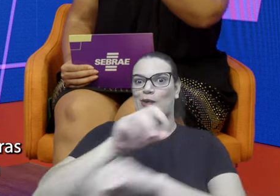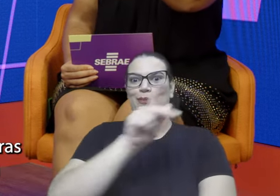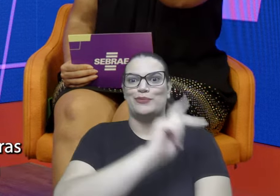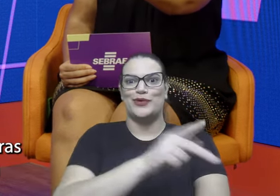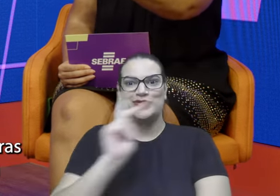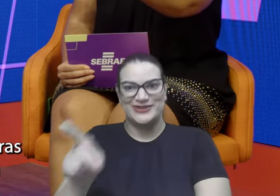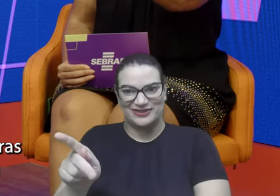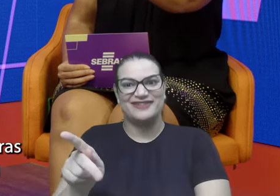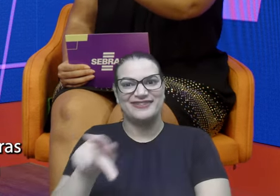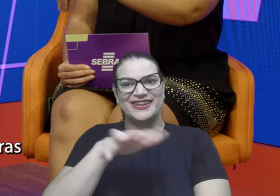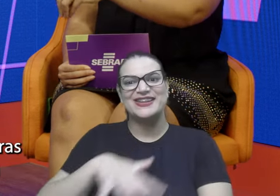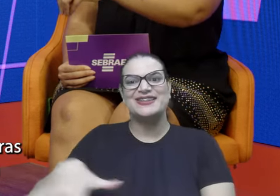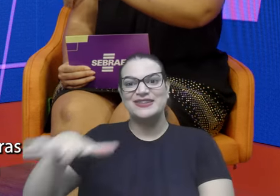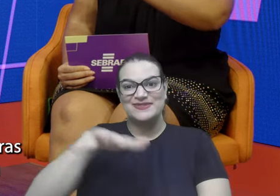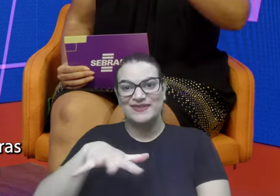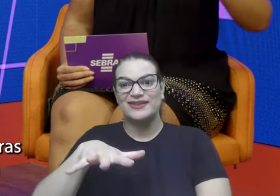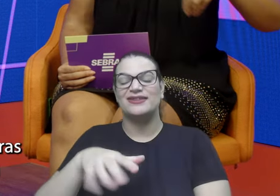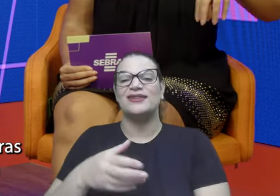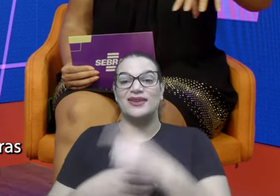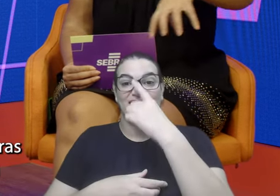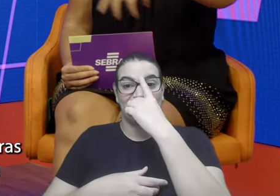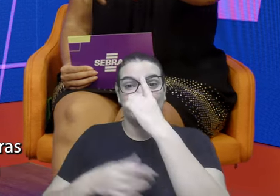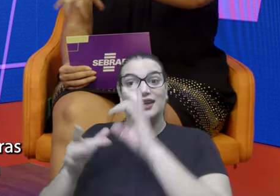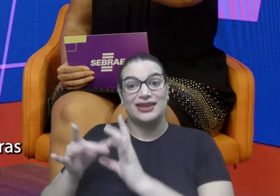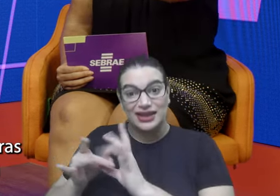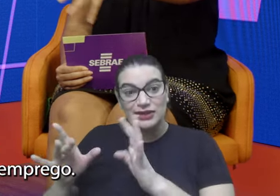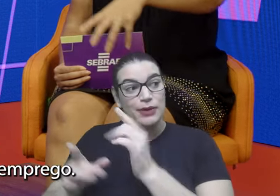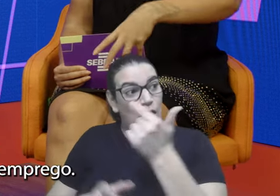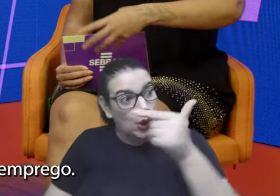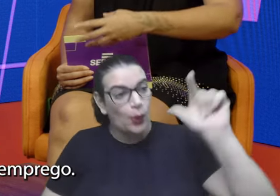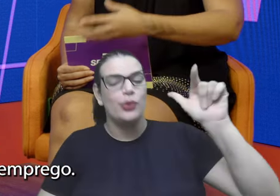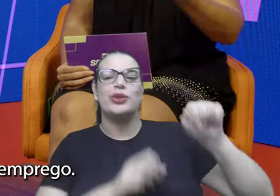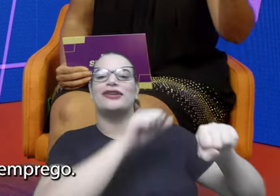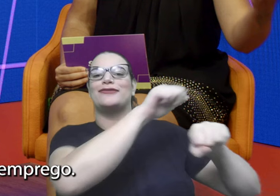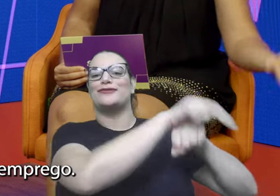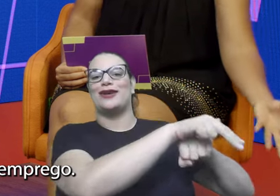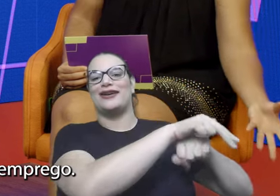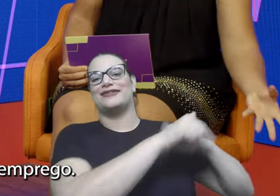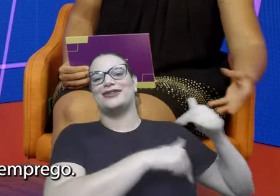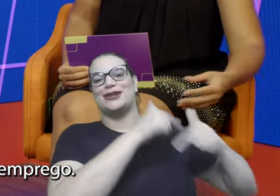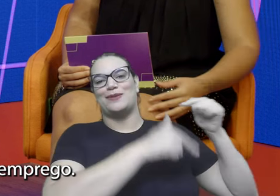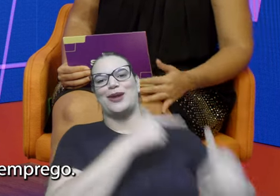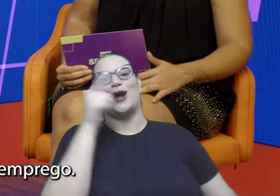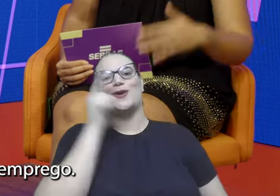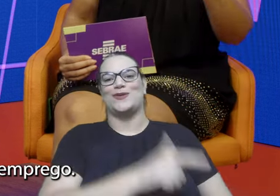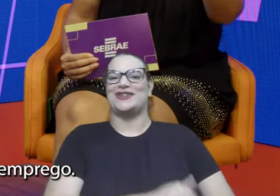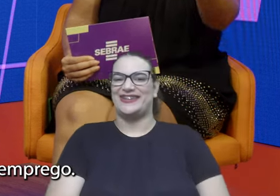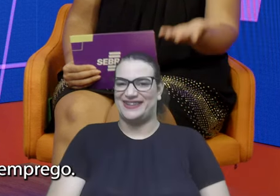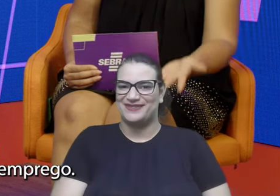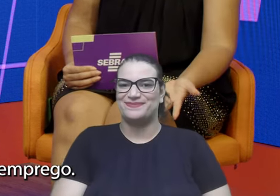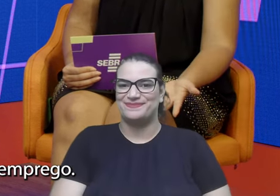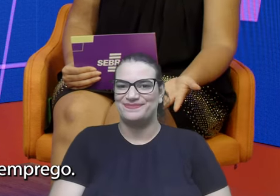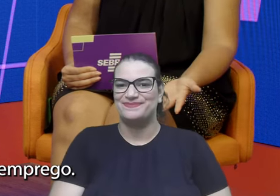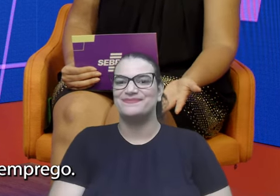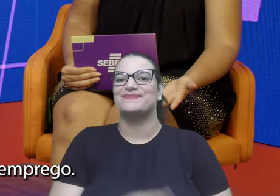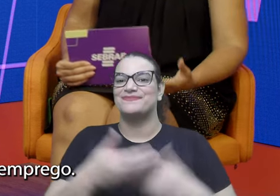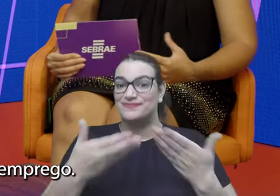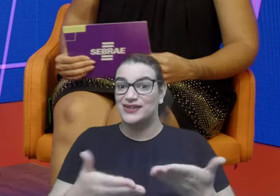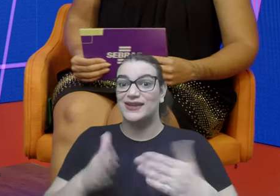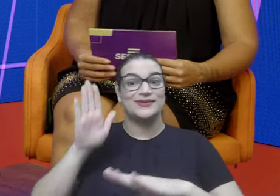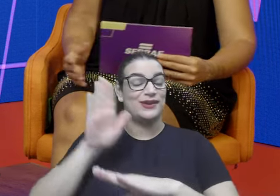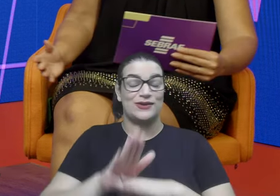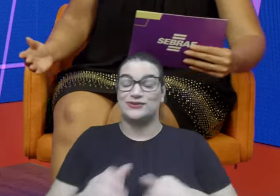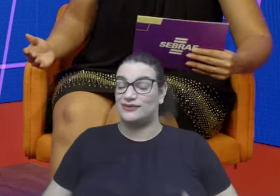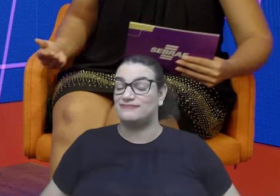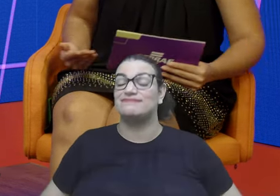elas viraram professoras nesse espaço e aí liberou para que as outras mães pudessem eh entrar nessas vagas de emprego e